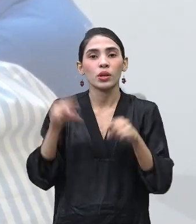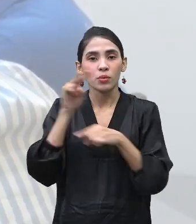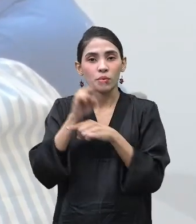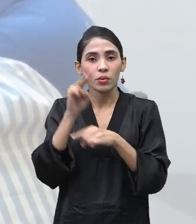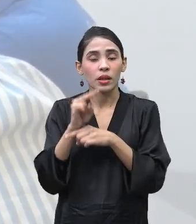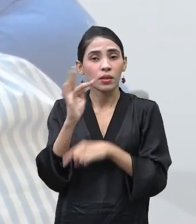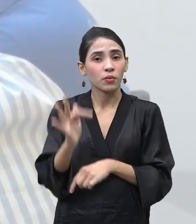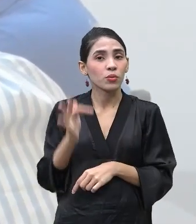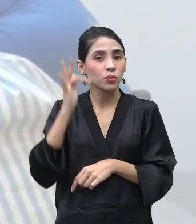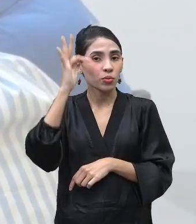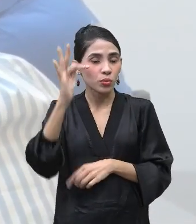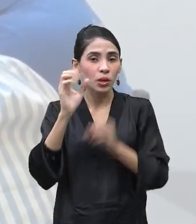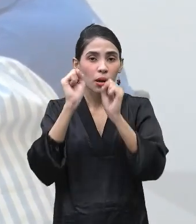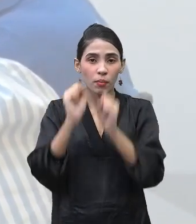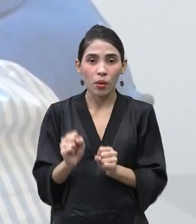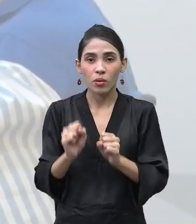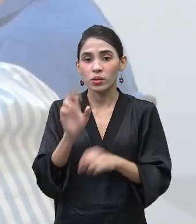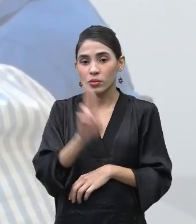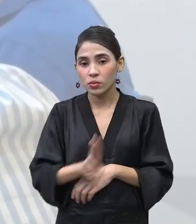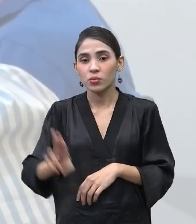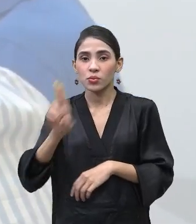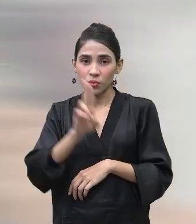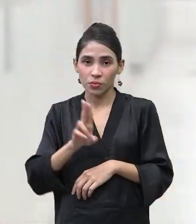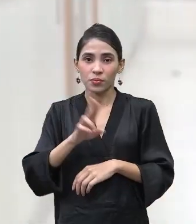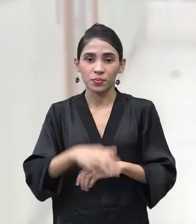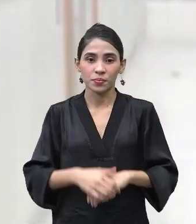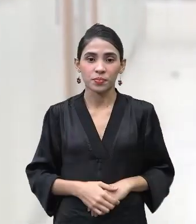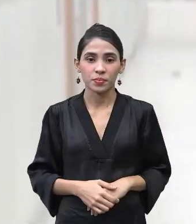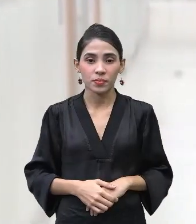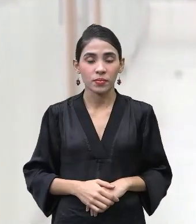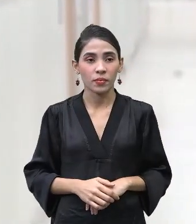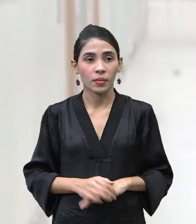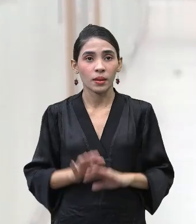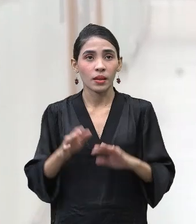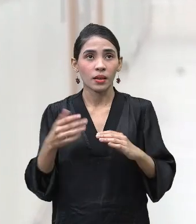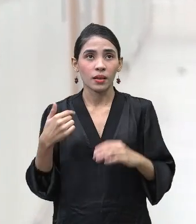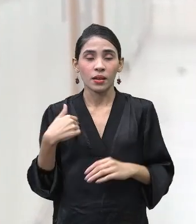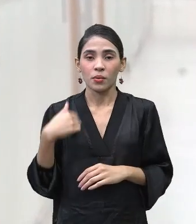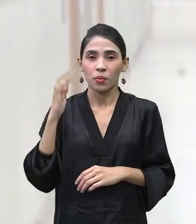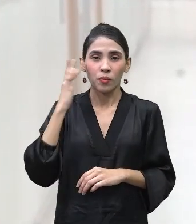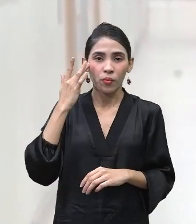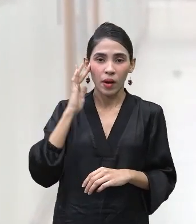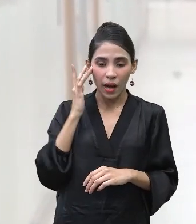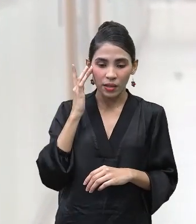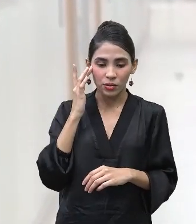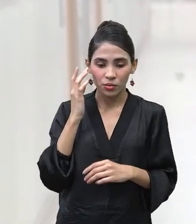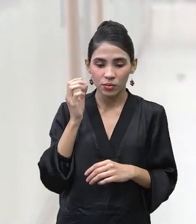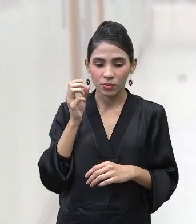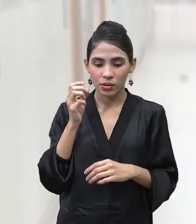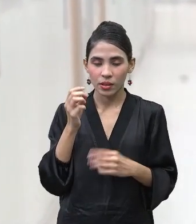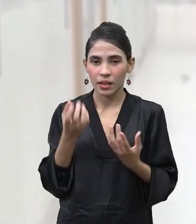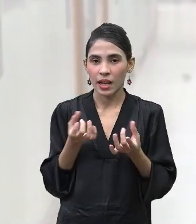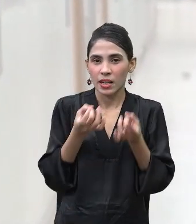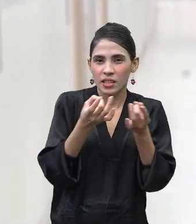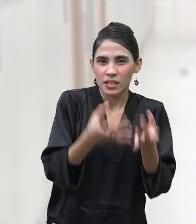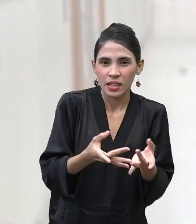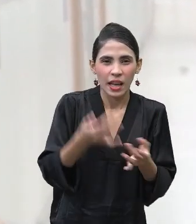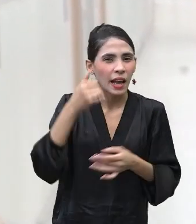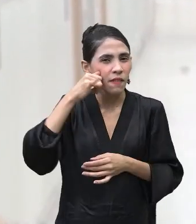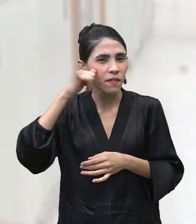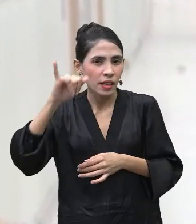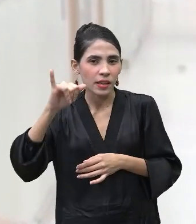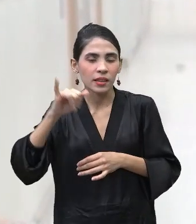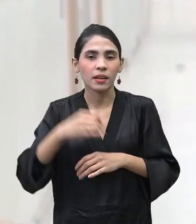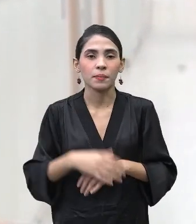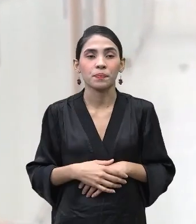gerações futuras possam usufruir dela. Eu acho que quando a gente não joga lixo nas ruas, quando a